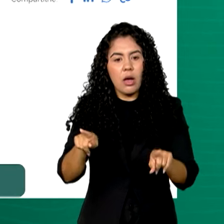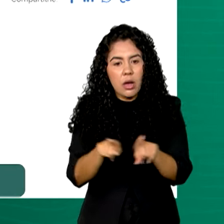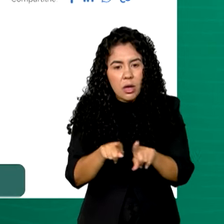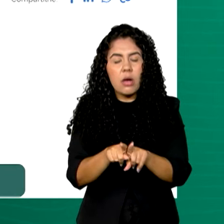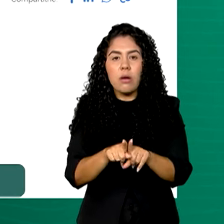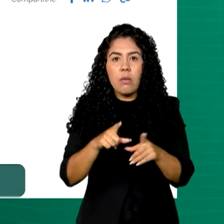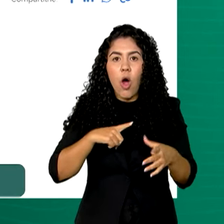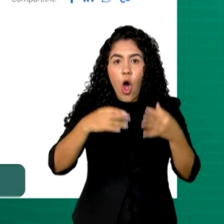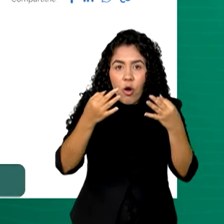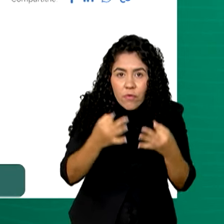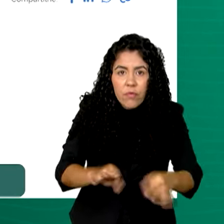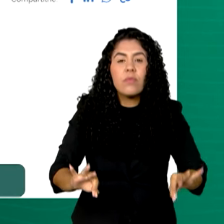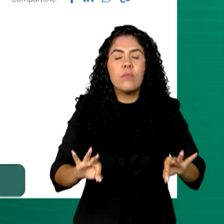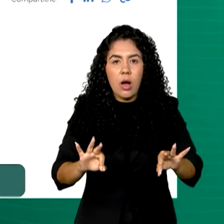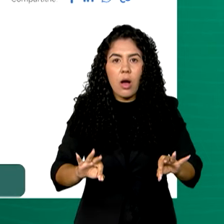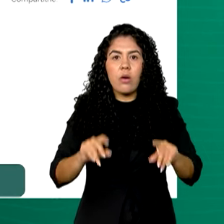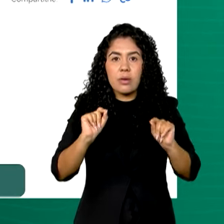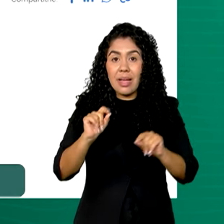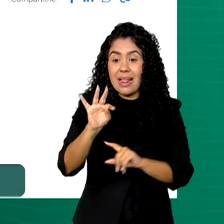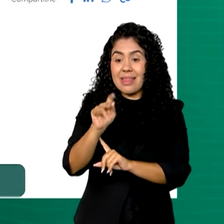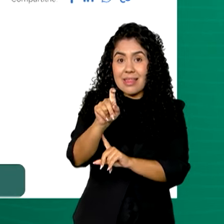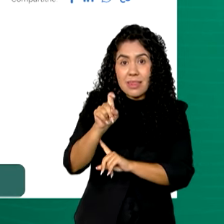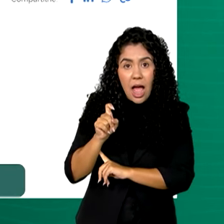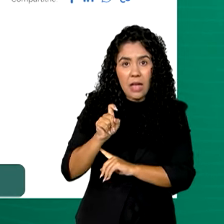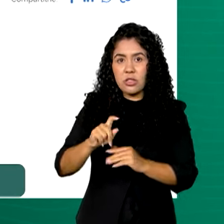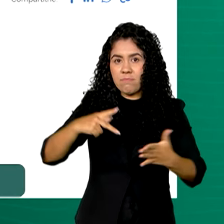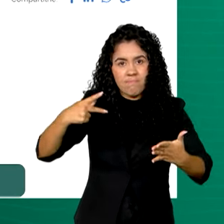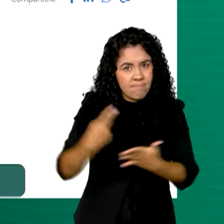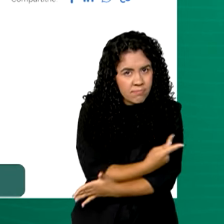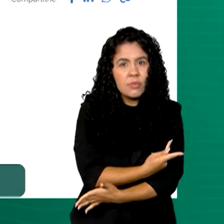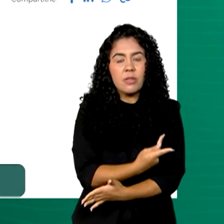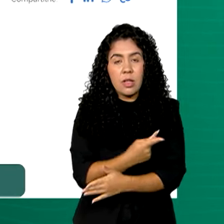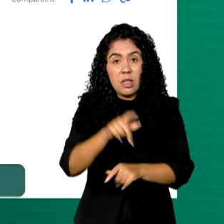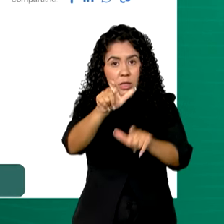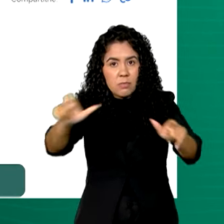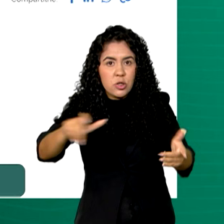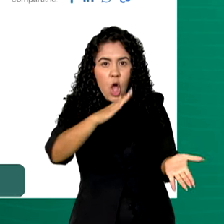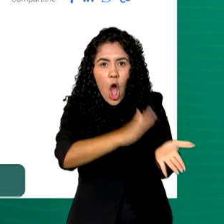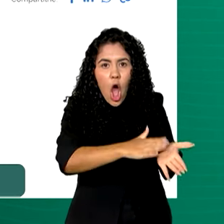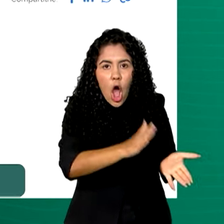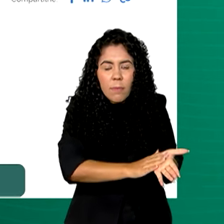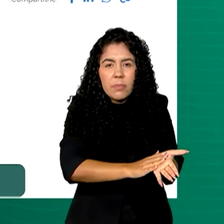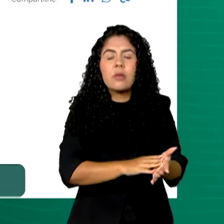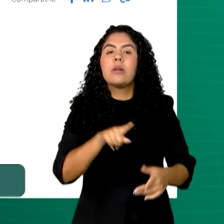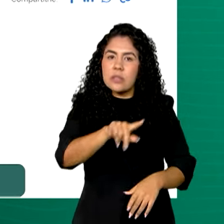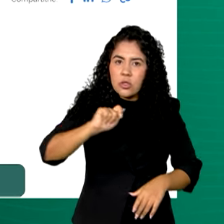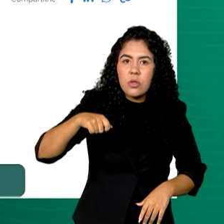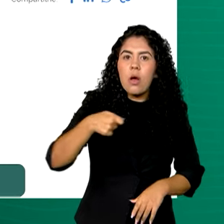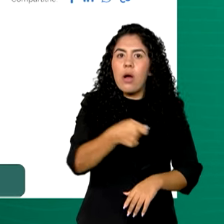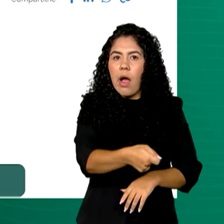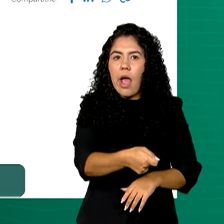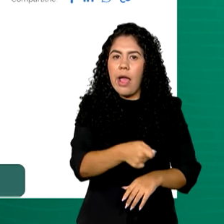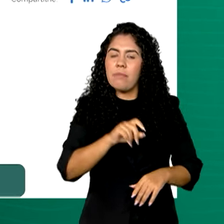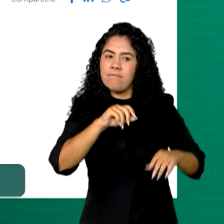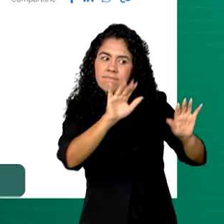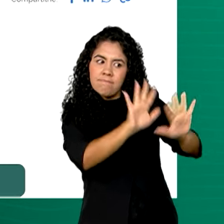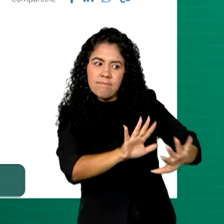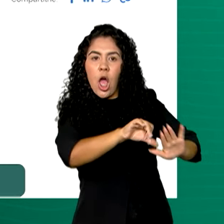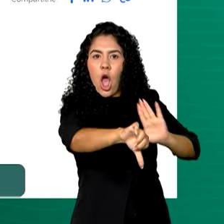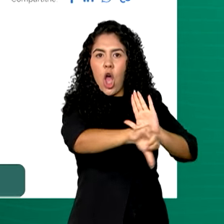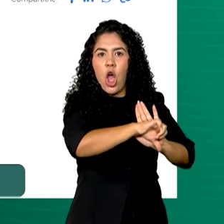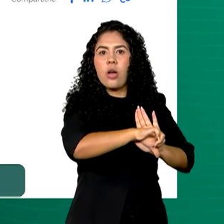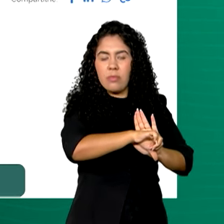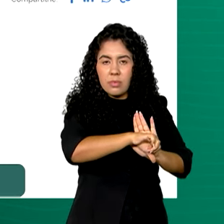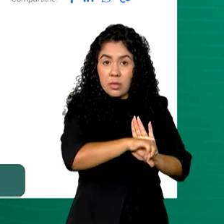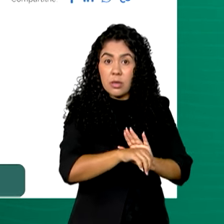e afirmou que o próprio pagamento da taxa indevida com cobrada pelos golpistas já representa conduta criminosa E